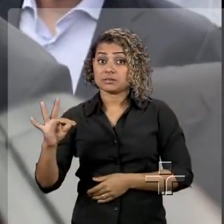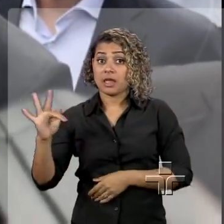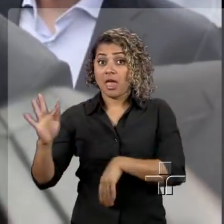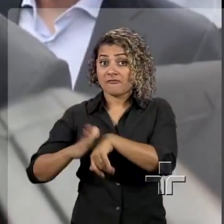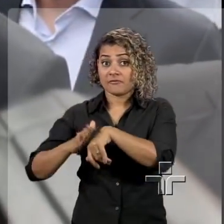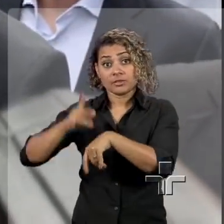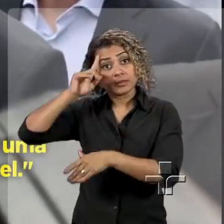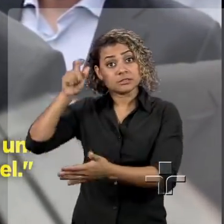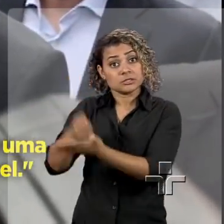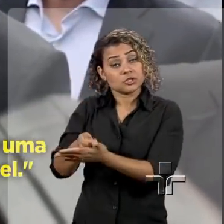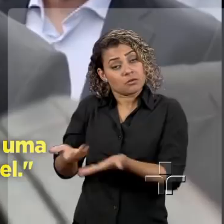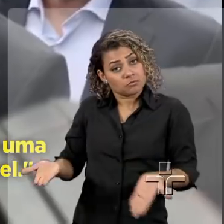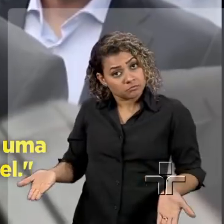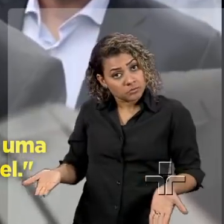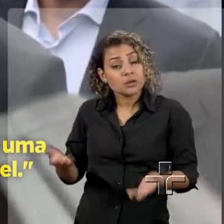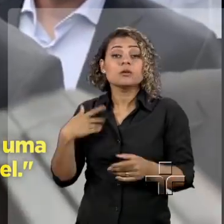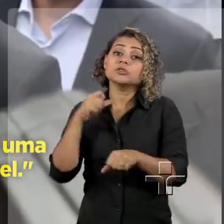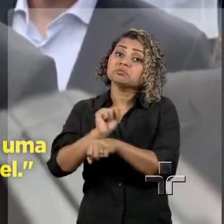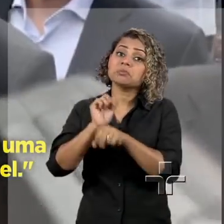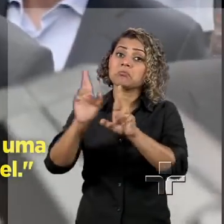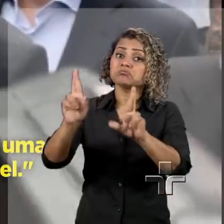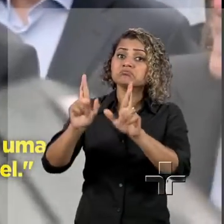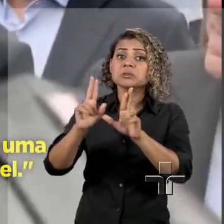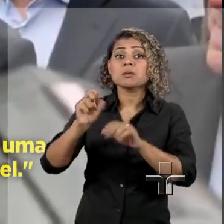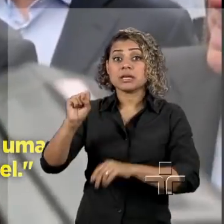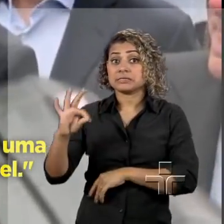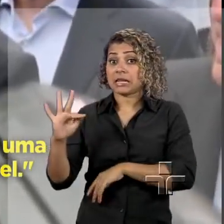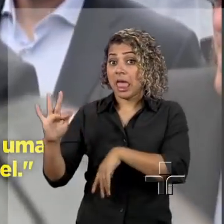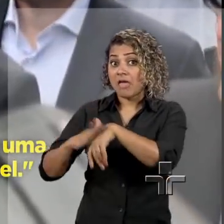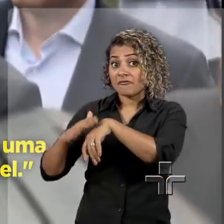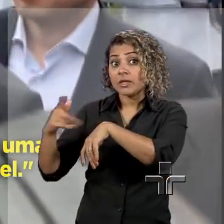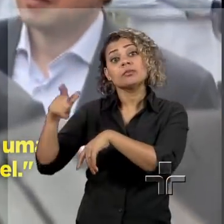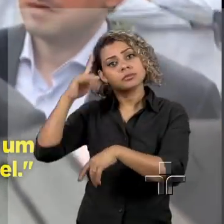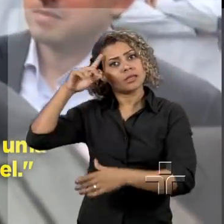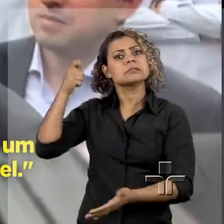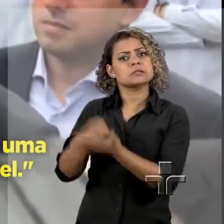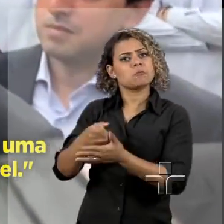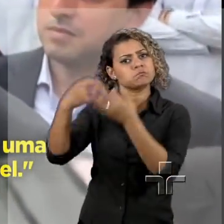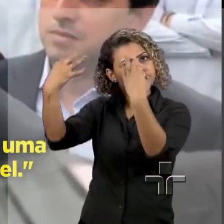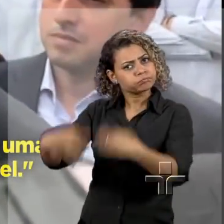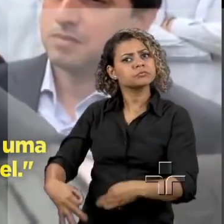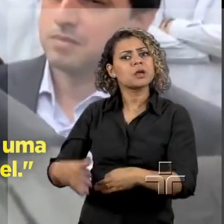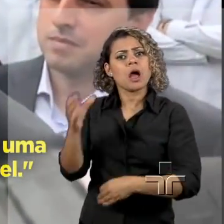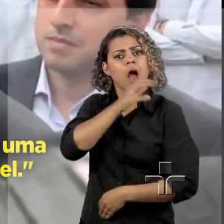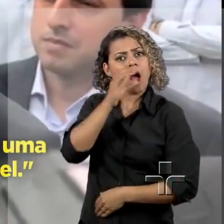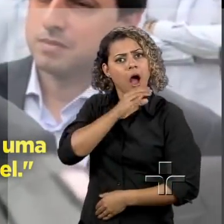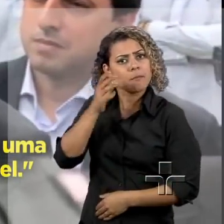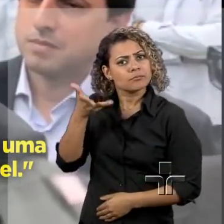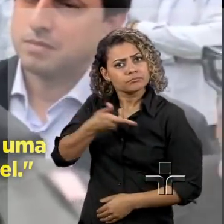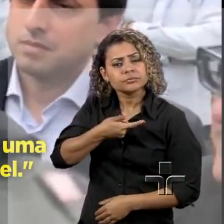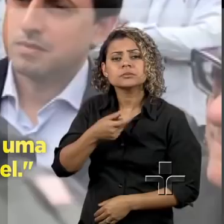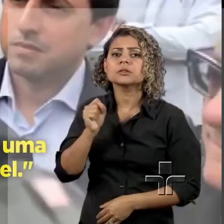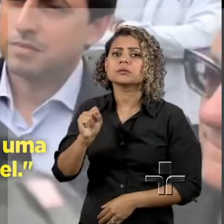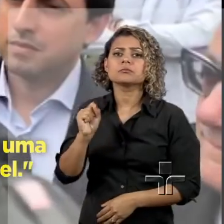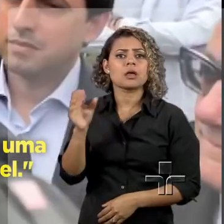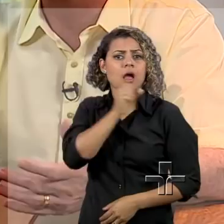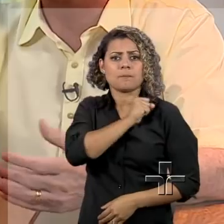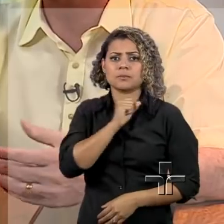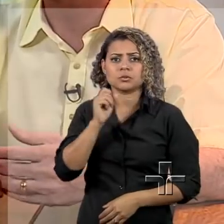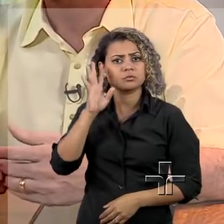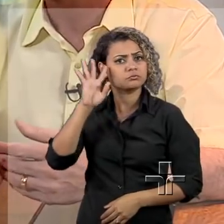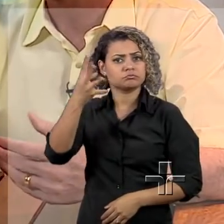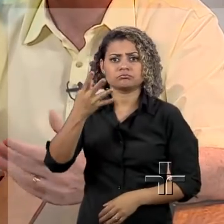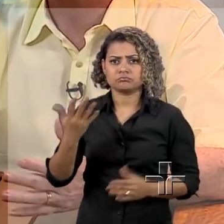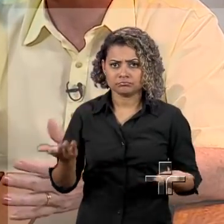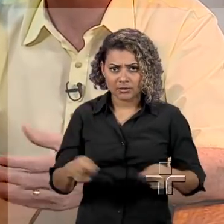Tribunal Federal. Esperamos que o Supremo vá tomar uma decisão no prazo de tempo mais curto que possível.